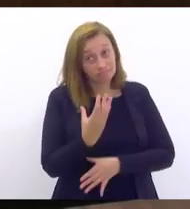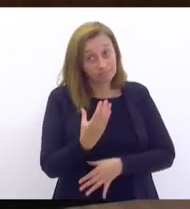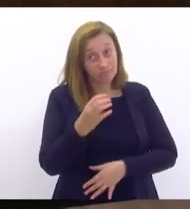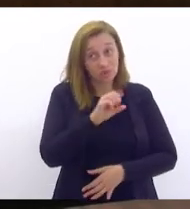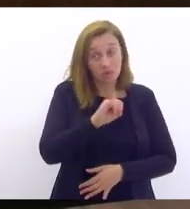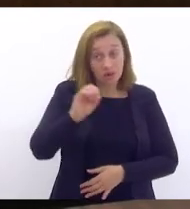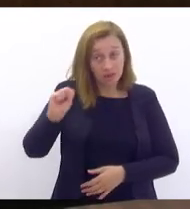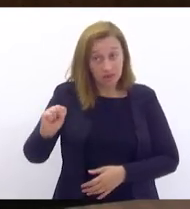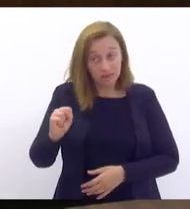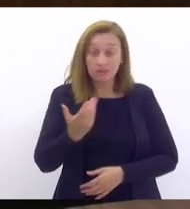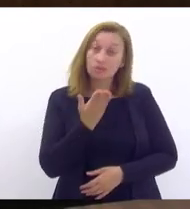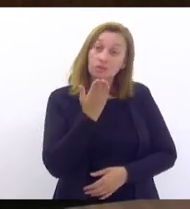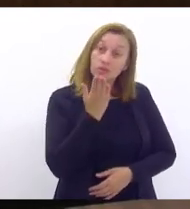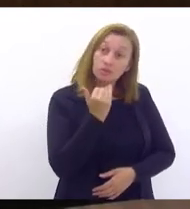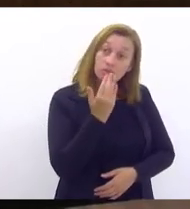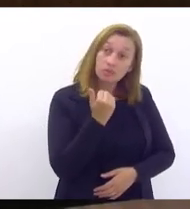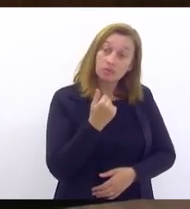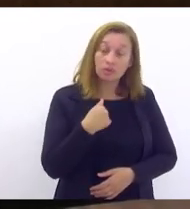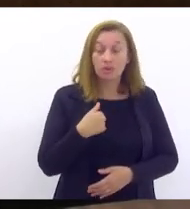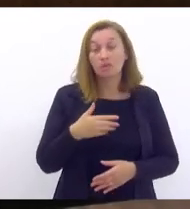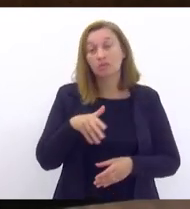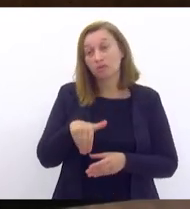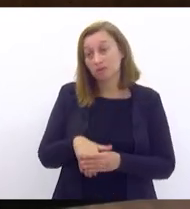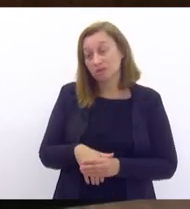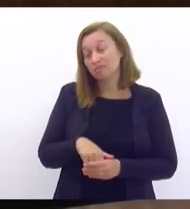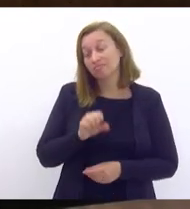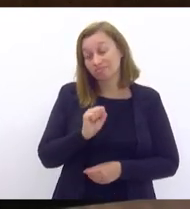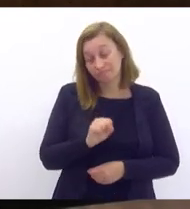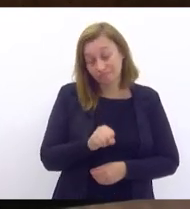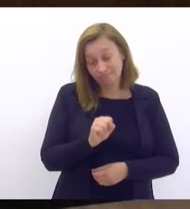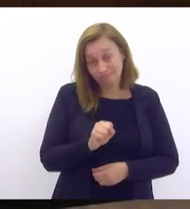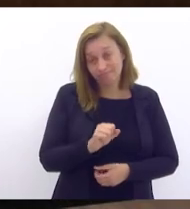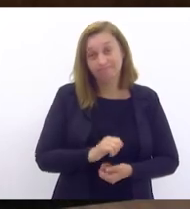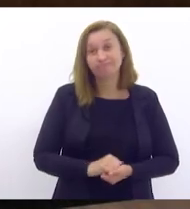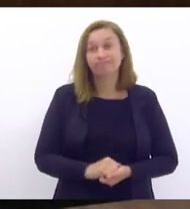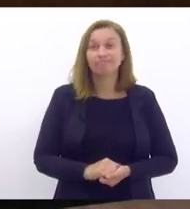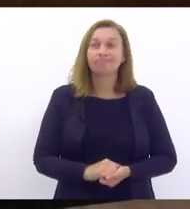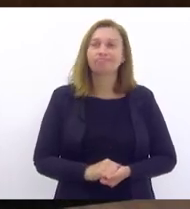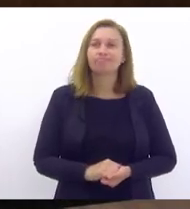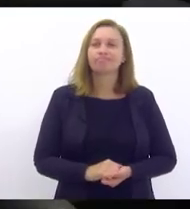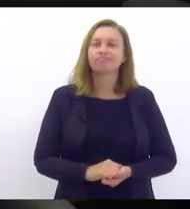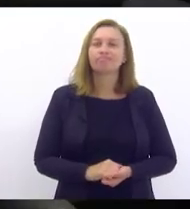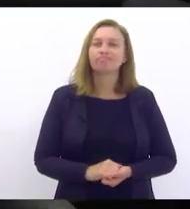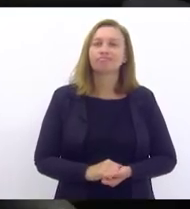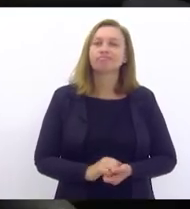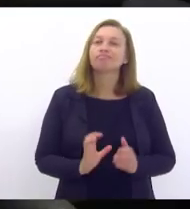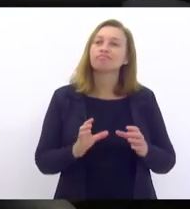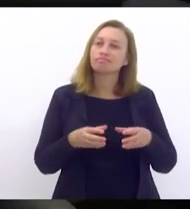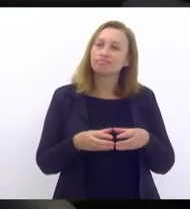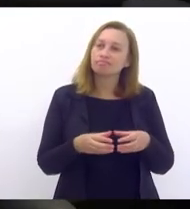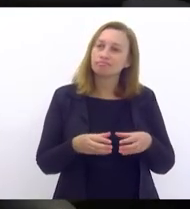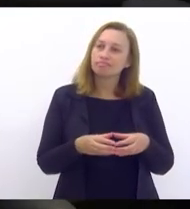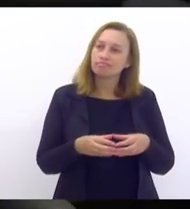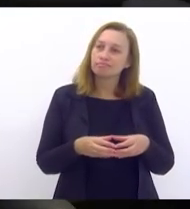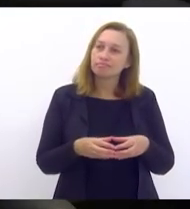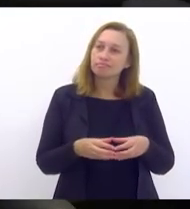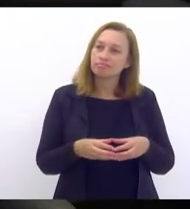Oasis Alimentar, eu estou votando favoravelmente. Pela Comissão